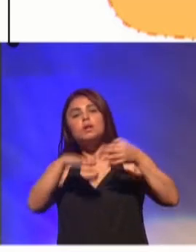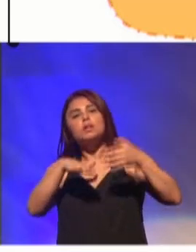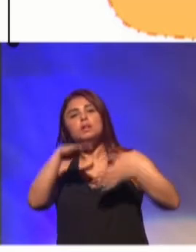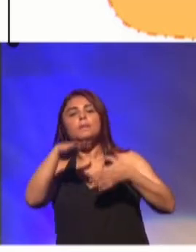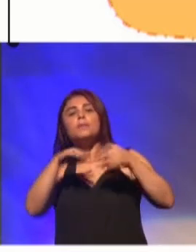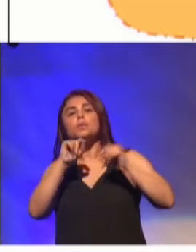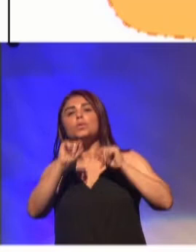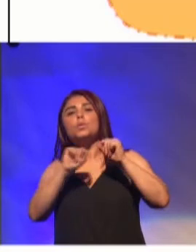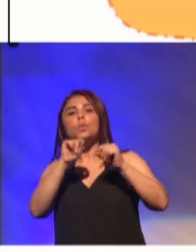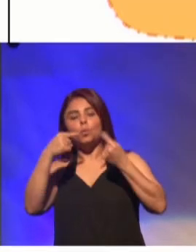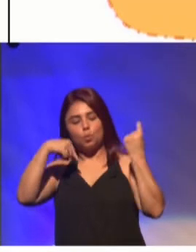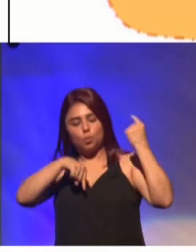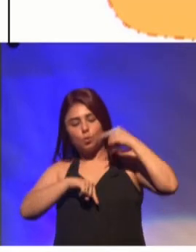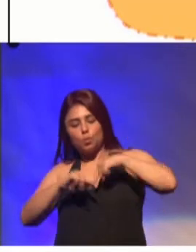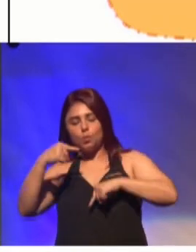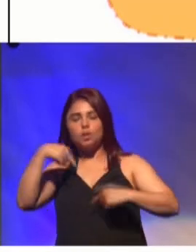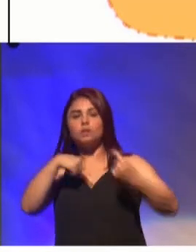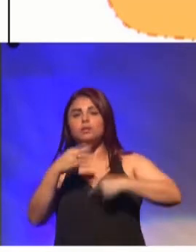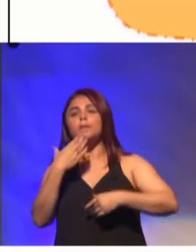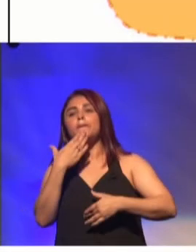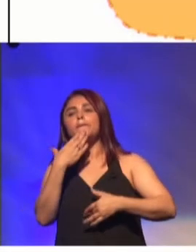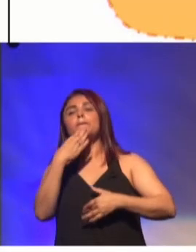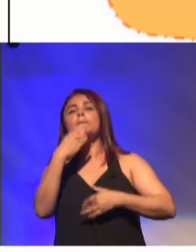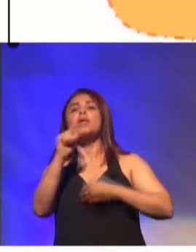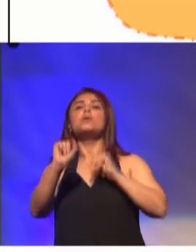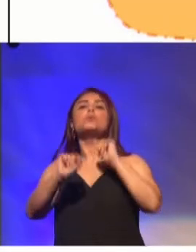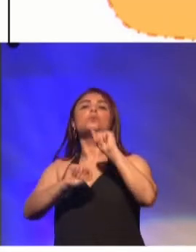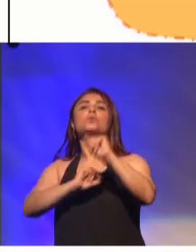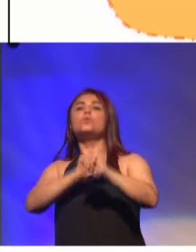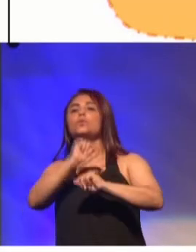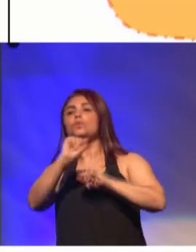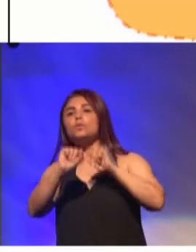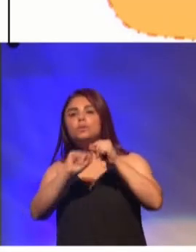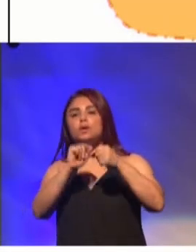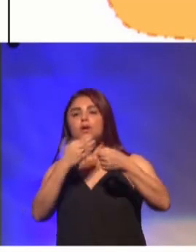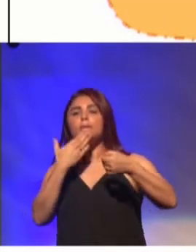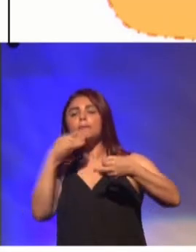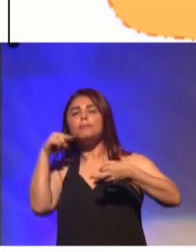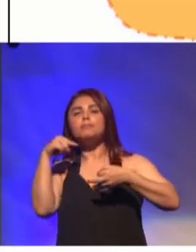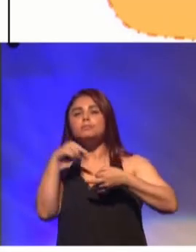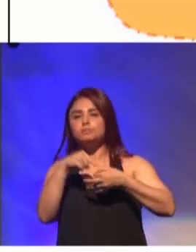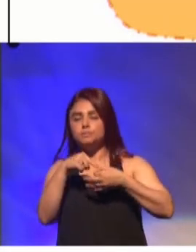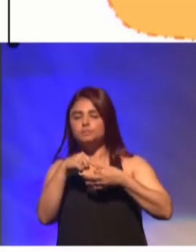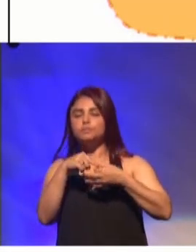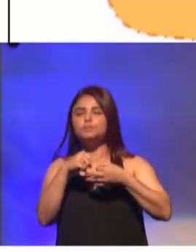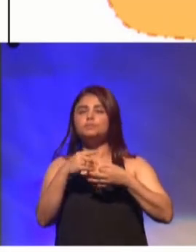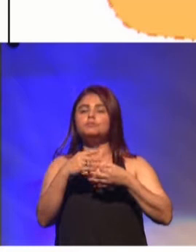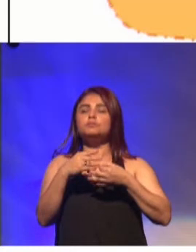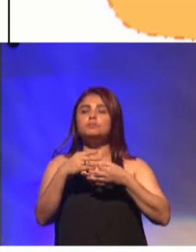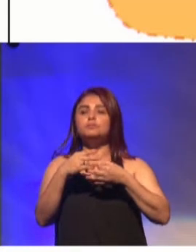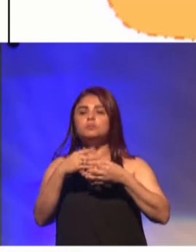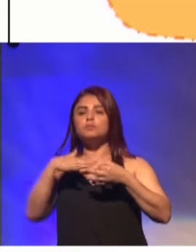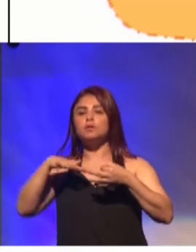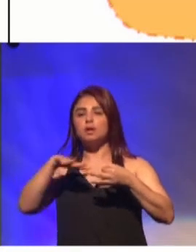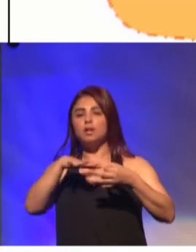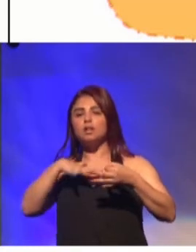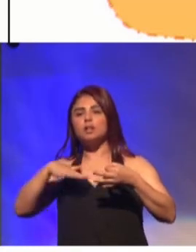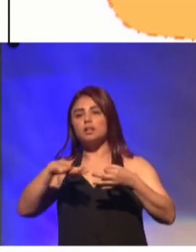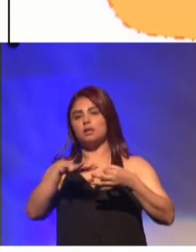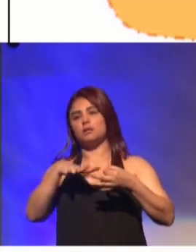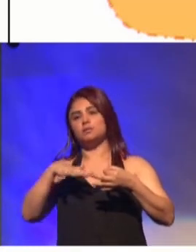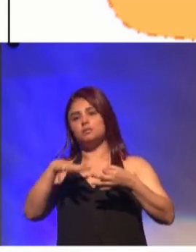com aquilo que o organismo está pedindo, aquilo que é demandado pela região,